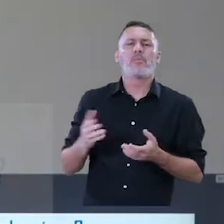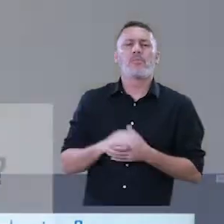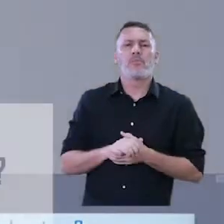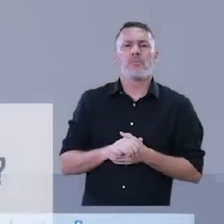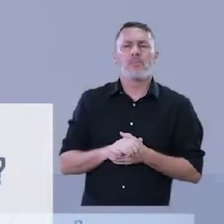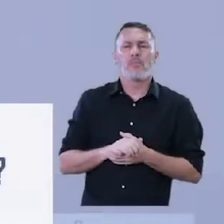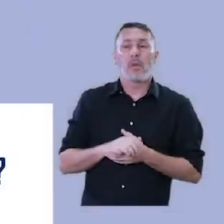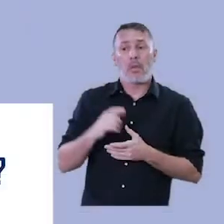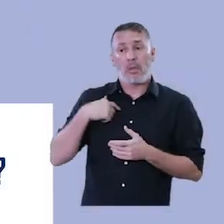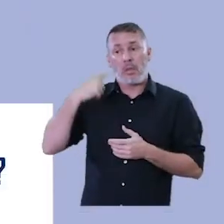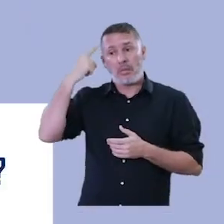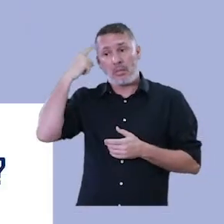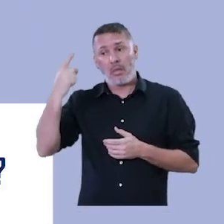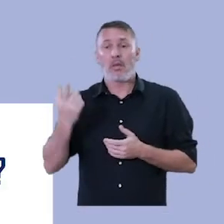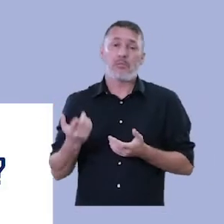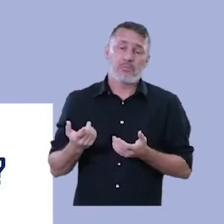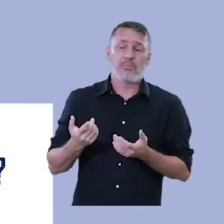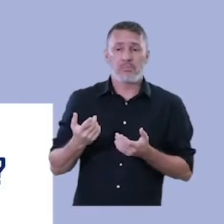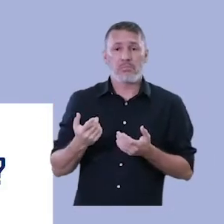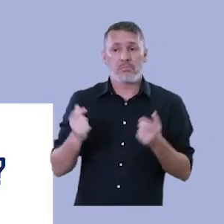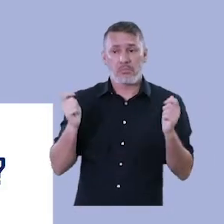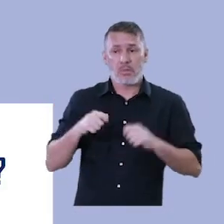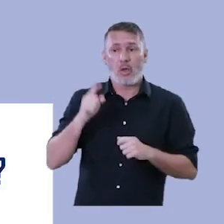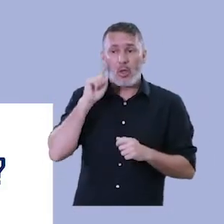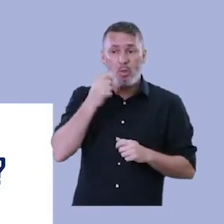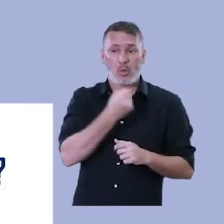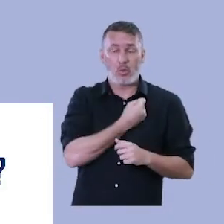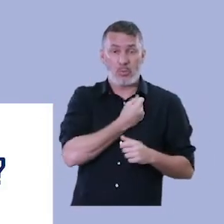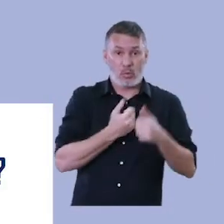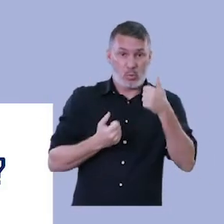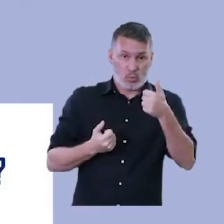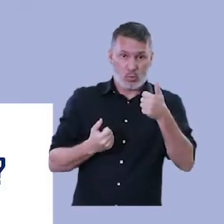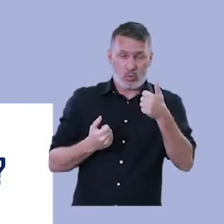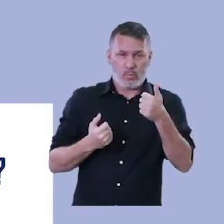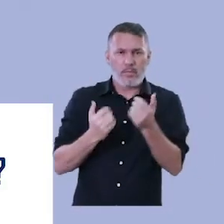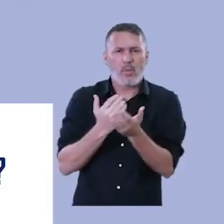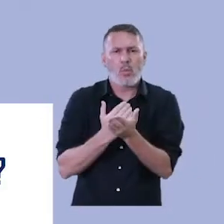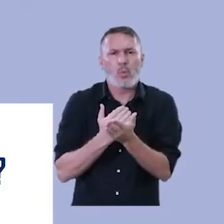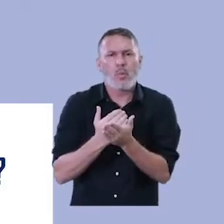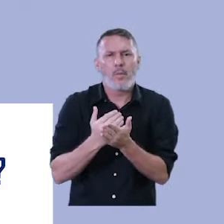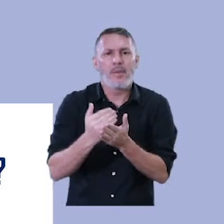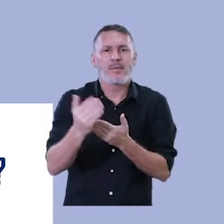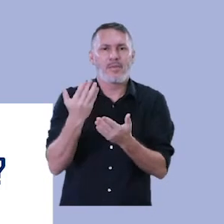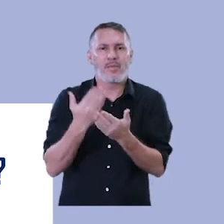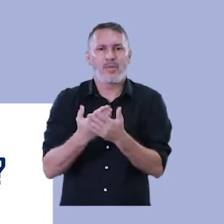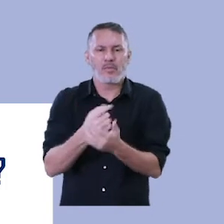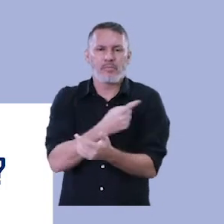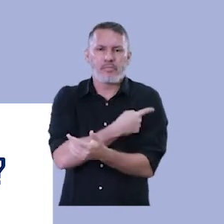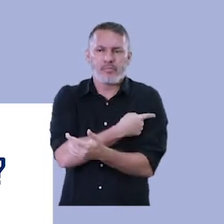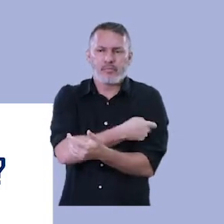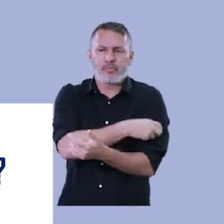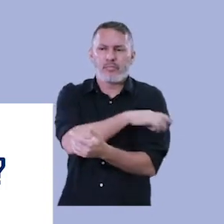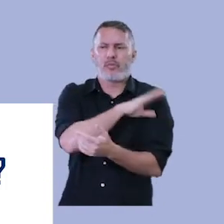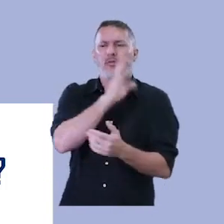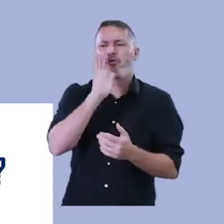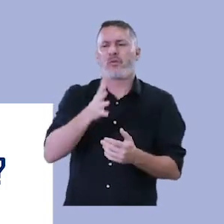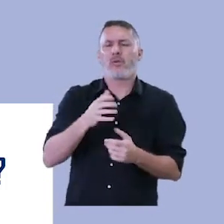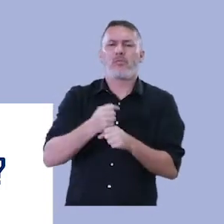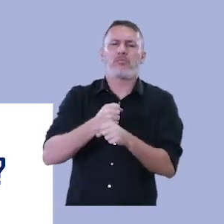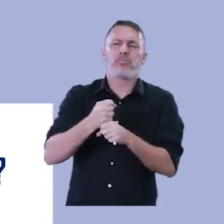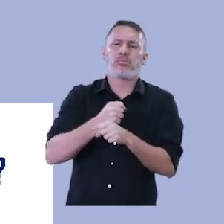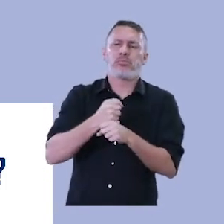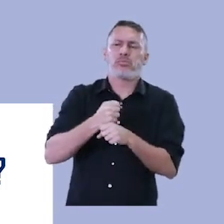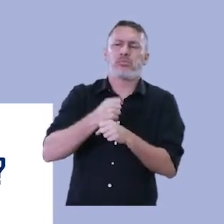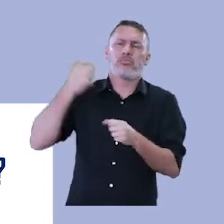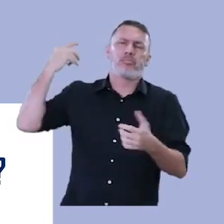aí. Prof, uma ideia que eu peguei de alunos aqui, ó. As séries iniciais, há séculos, sofrem